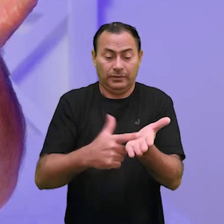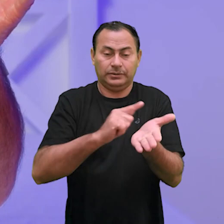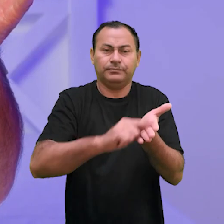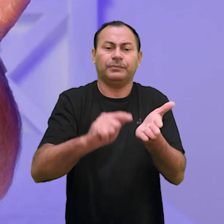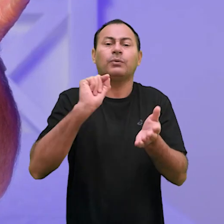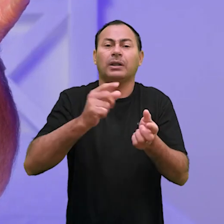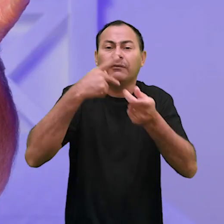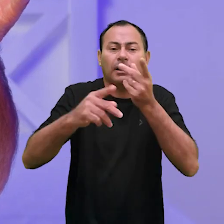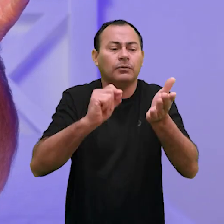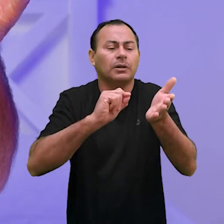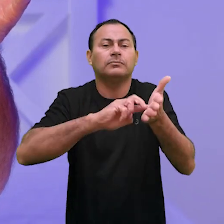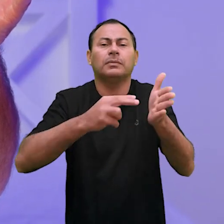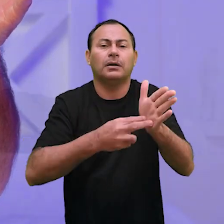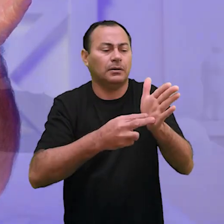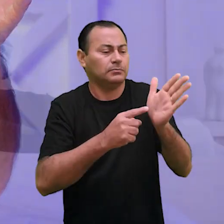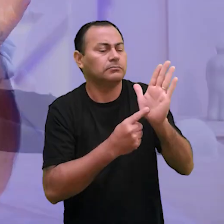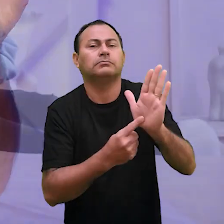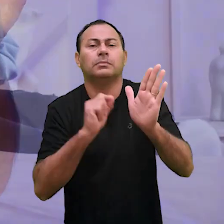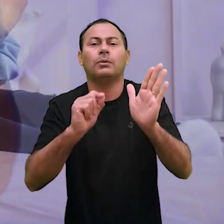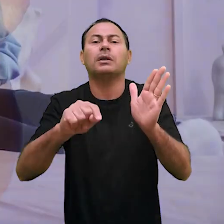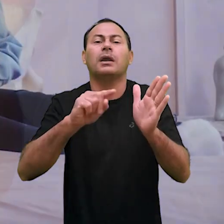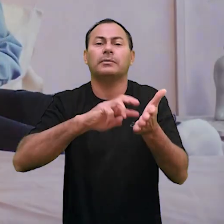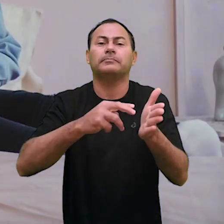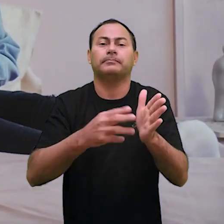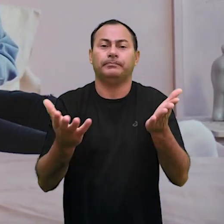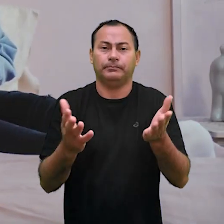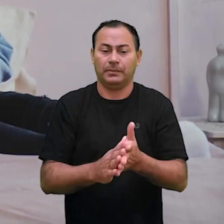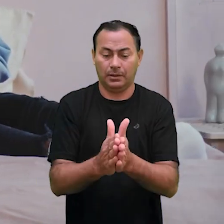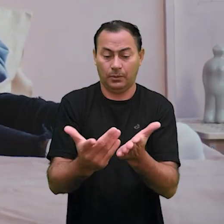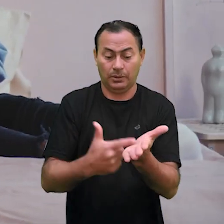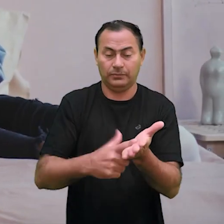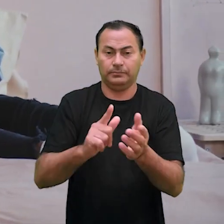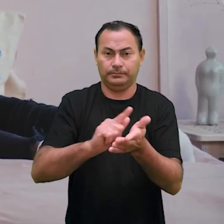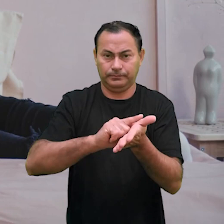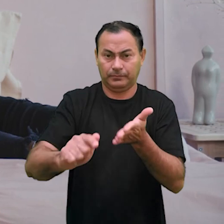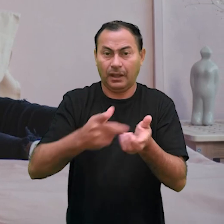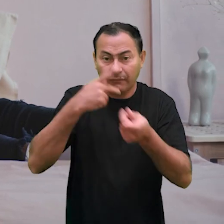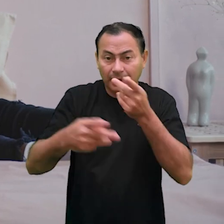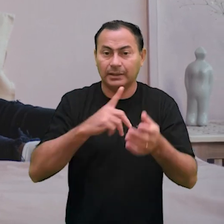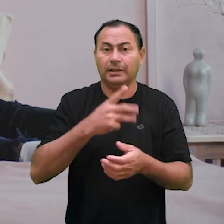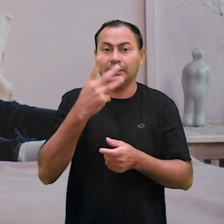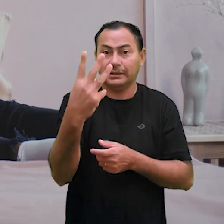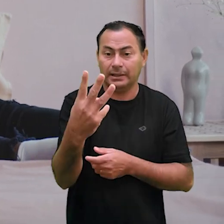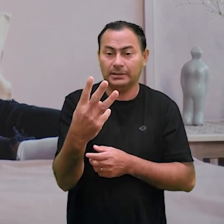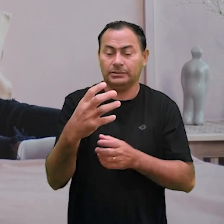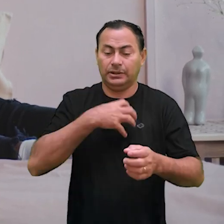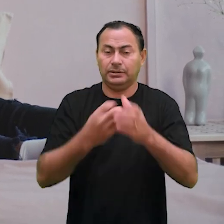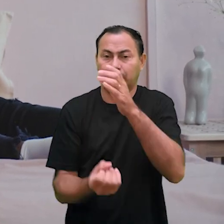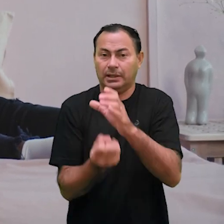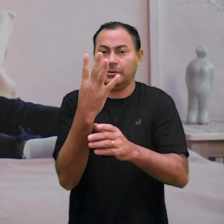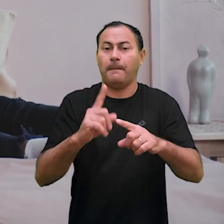da criação de Gênesis, o que ele diz, hein? O que ele realmente diz? O livro de Gênesis diz que